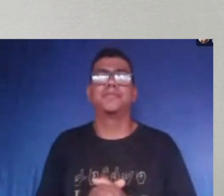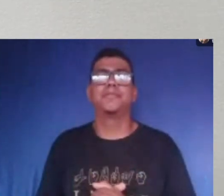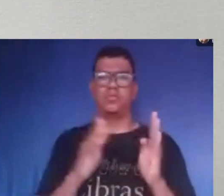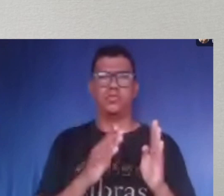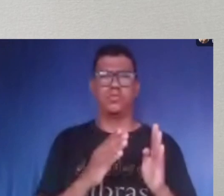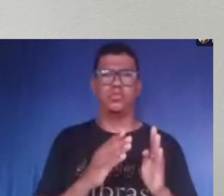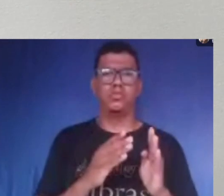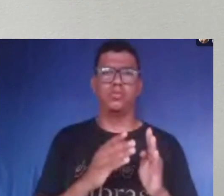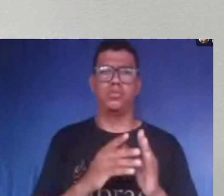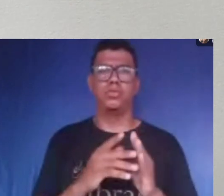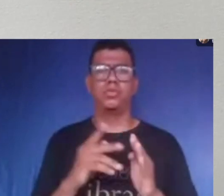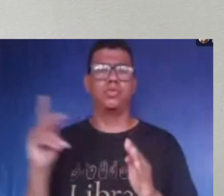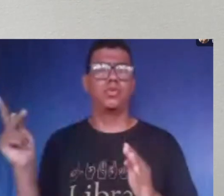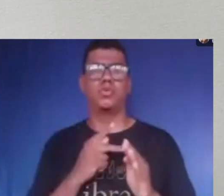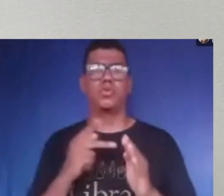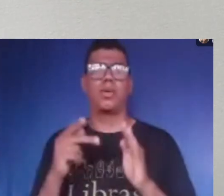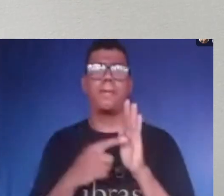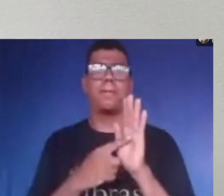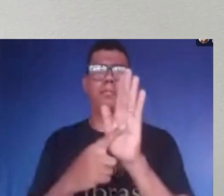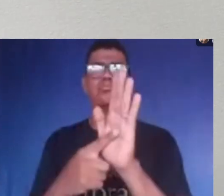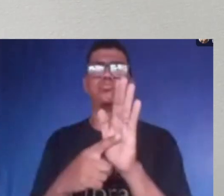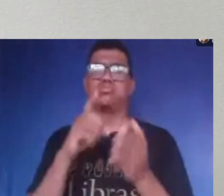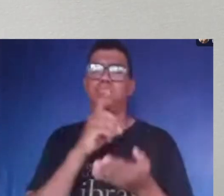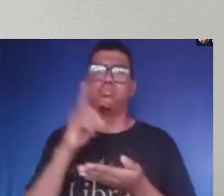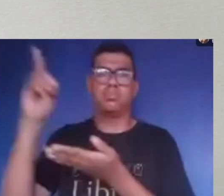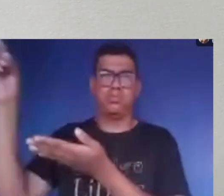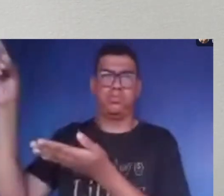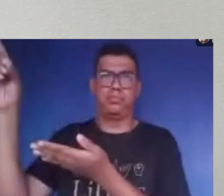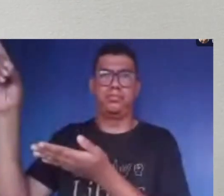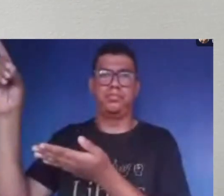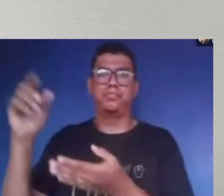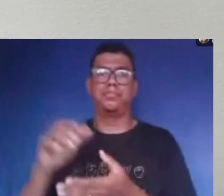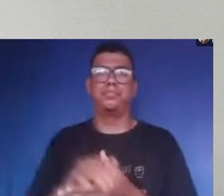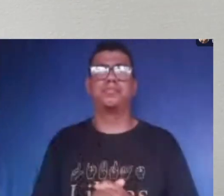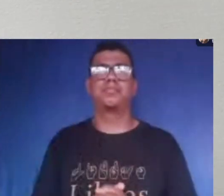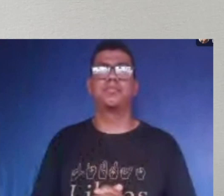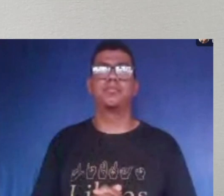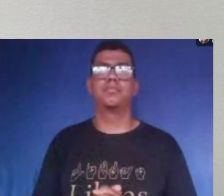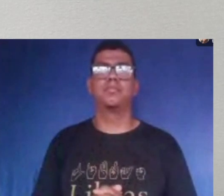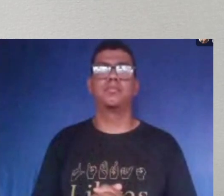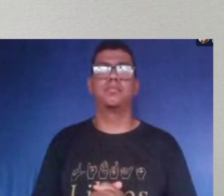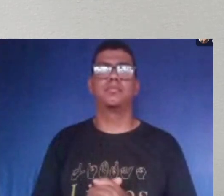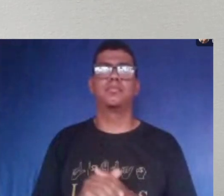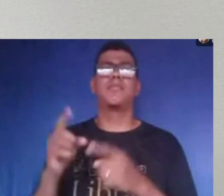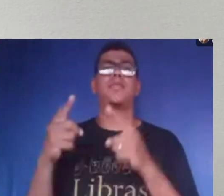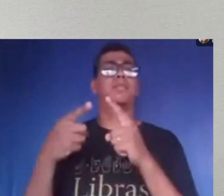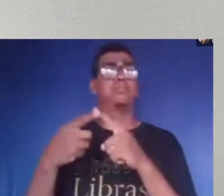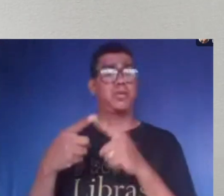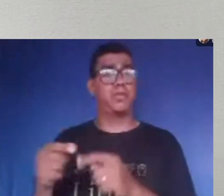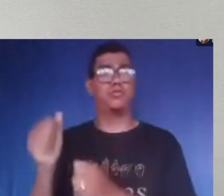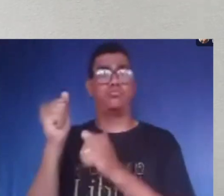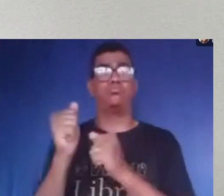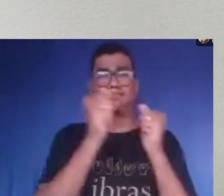falado com a missionária, a irmã Maria Elza Lopes, né, que hoje ela está no Rio Grande do Sul, e ele teve a oportunidade de reconectar-se com ela,